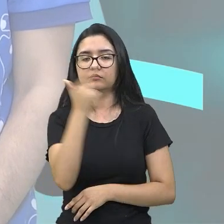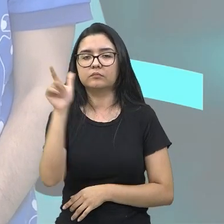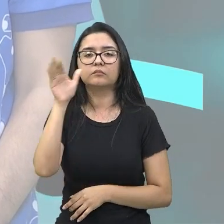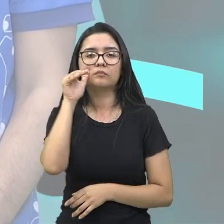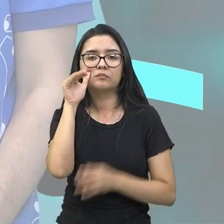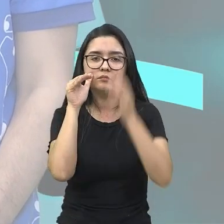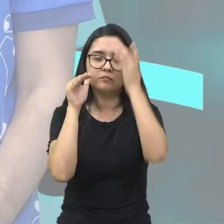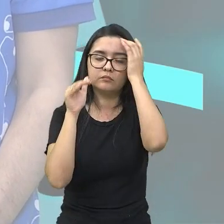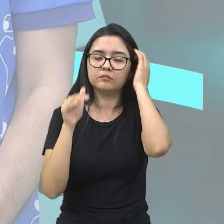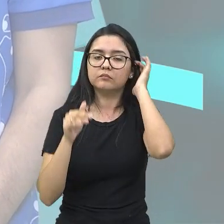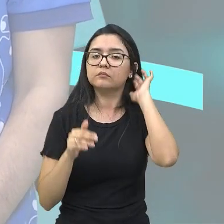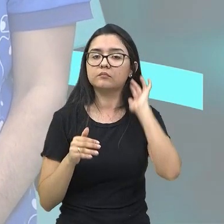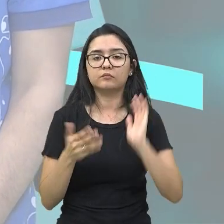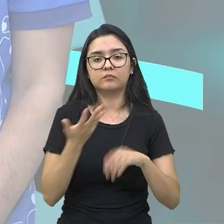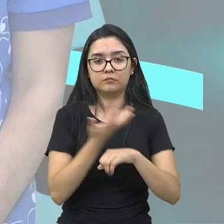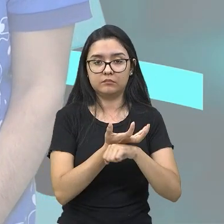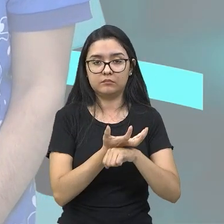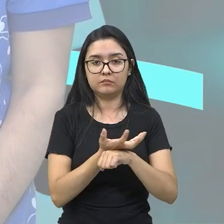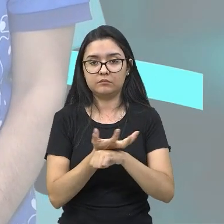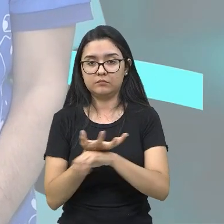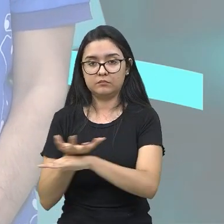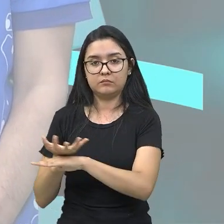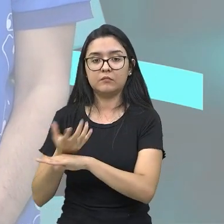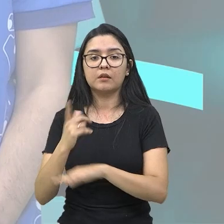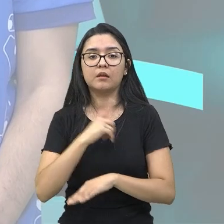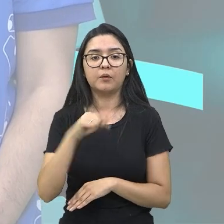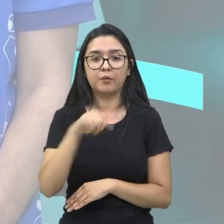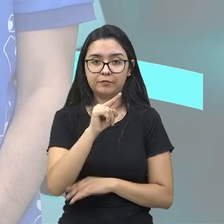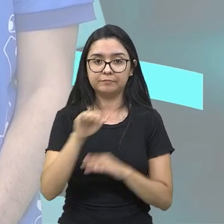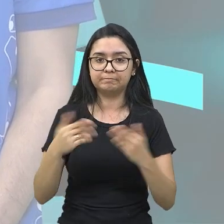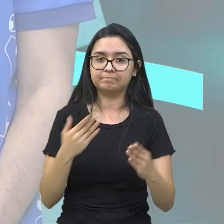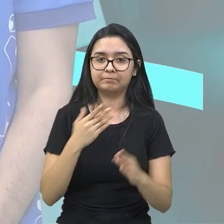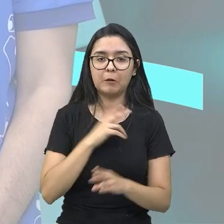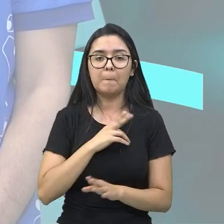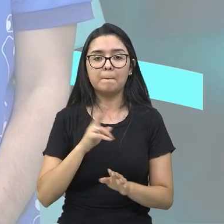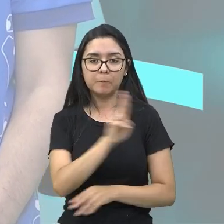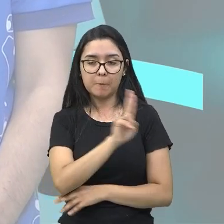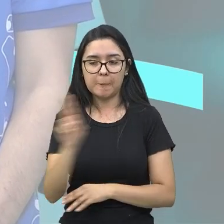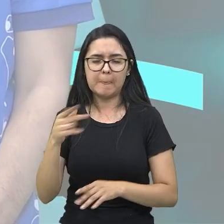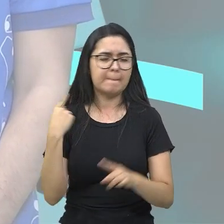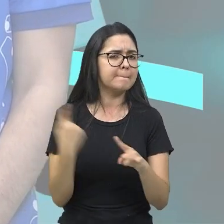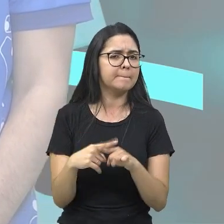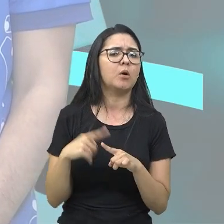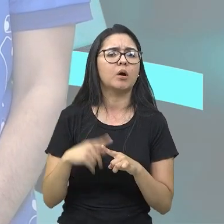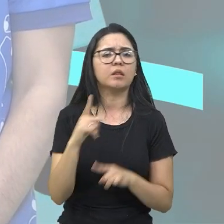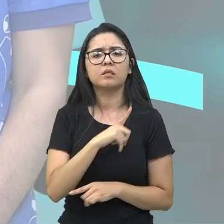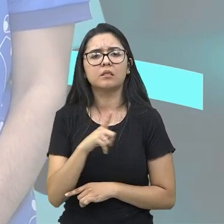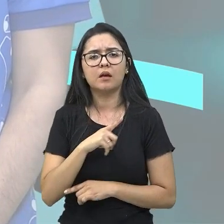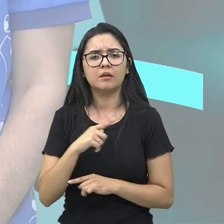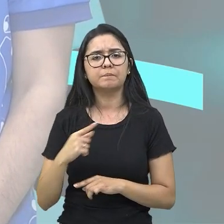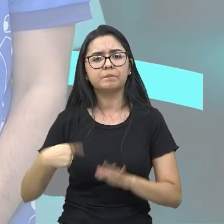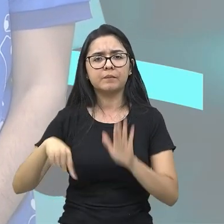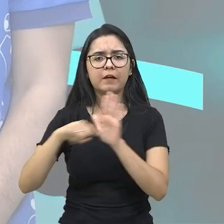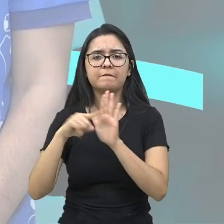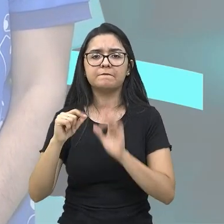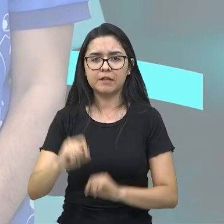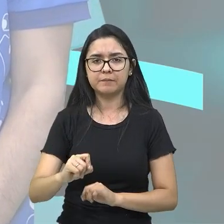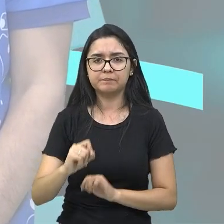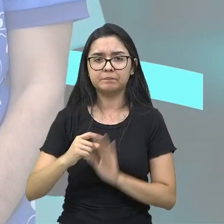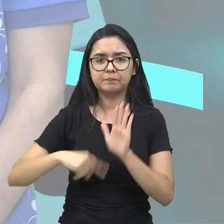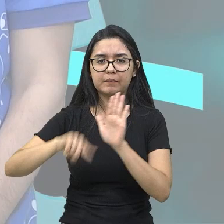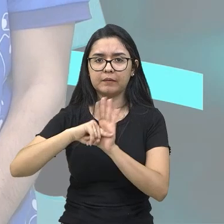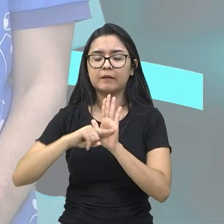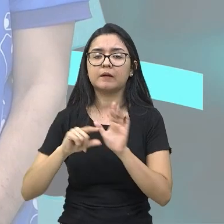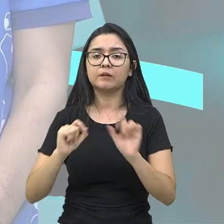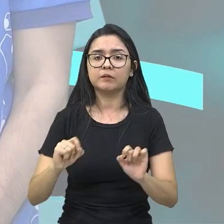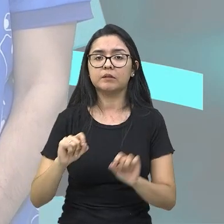que ela tem um hífen no seu nome. E a gente vai descobrir daqui a pouquinho por que Vitória Regia tem esse hífen. Tem tudo a